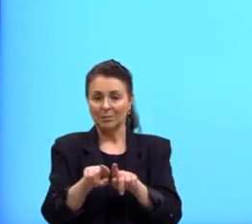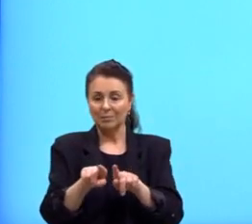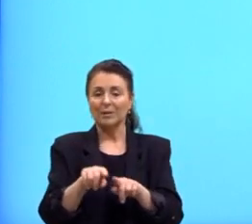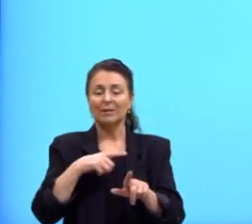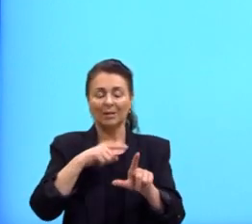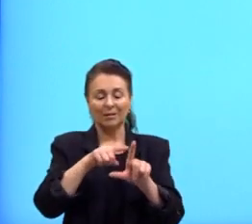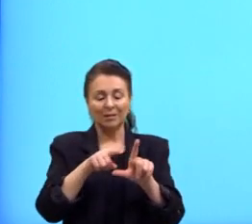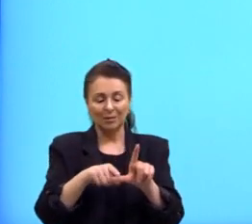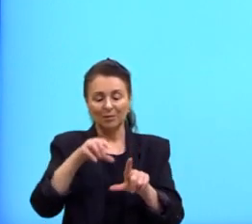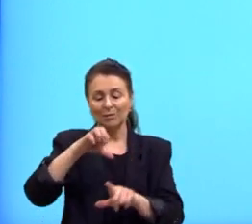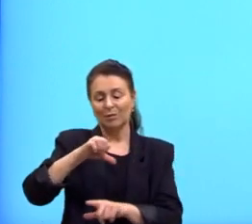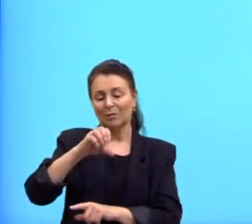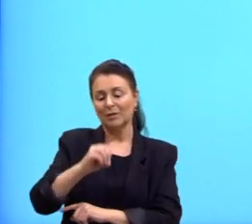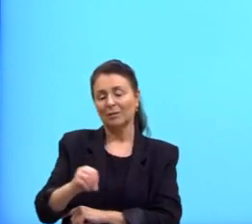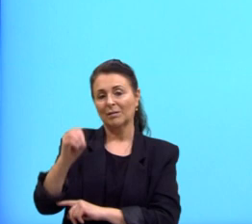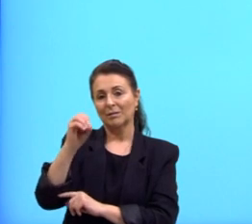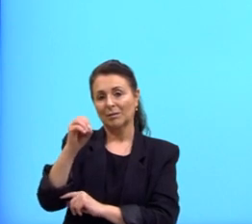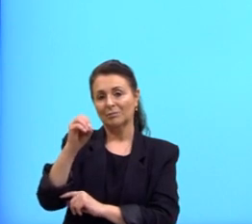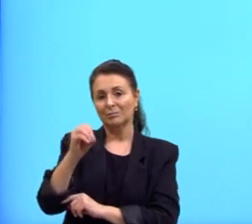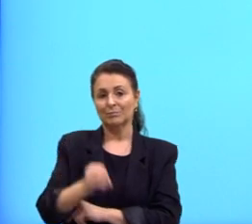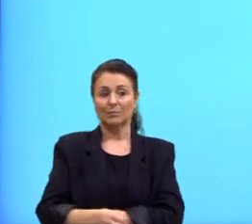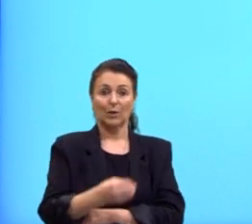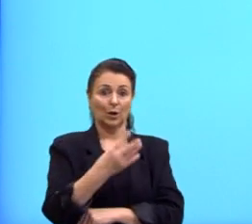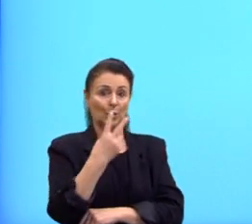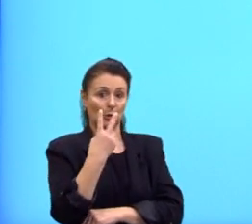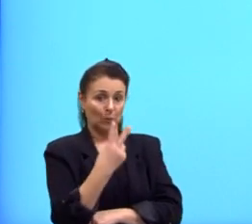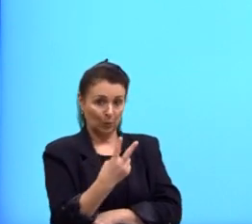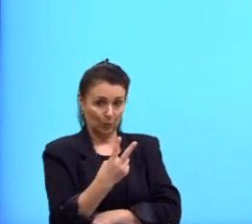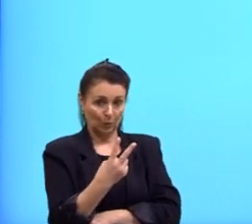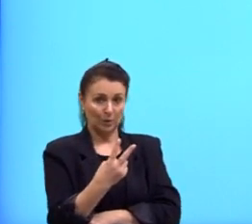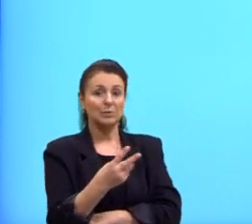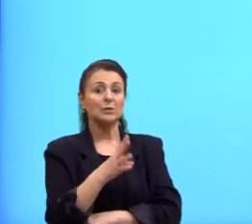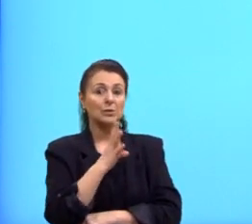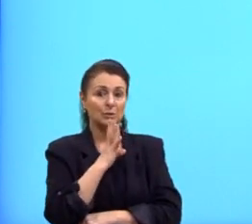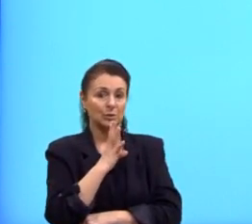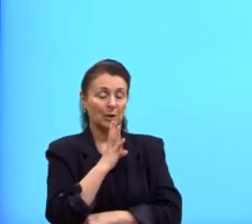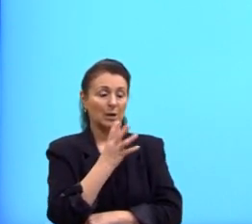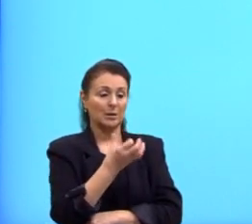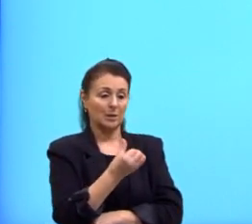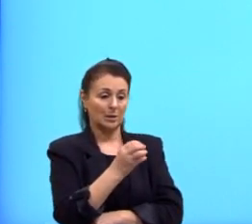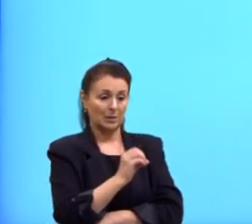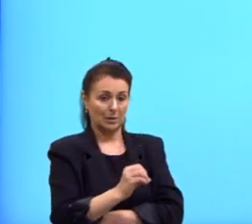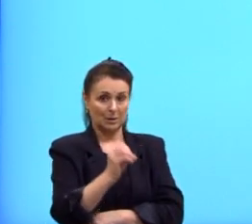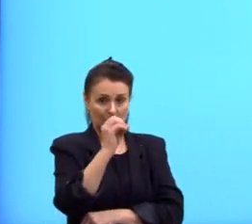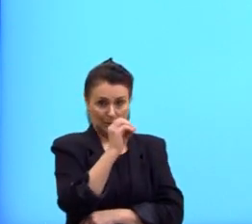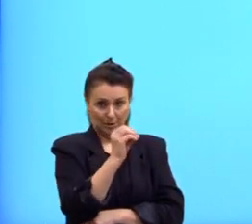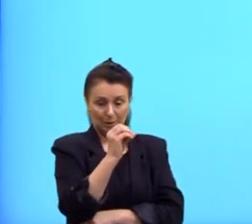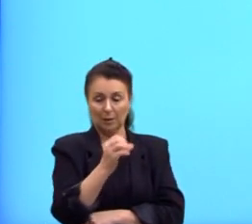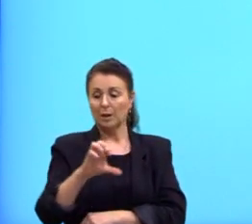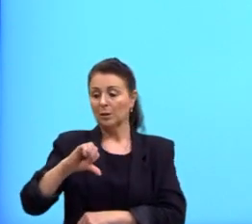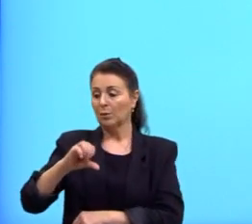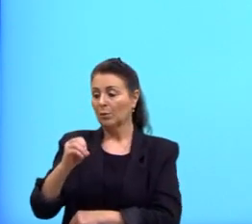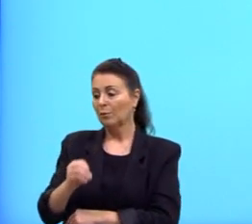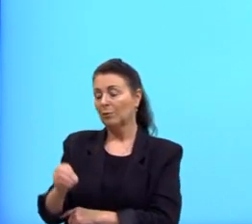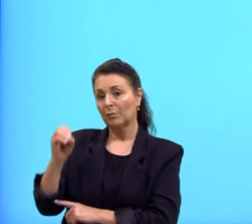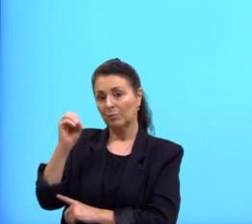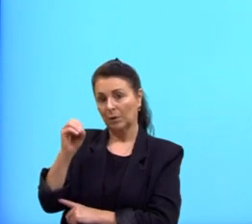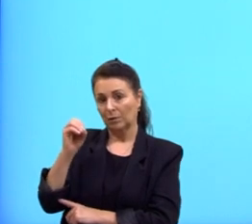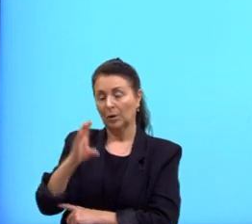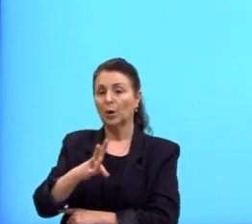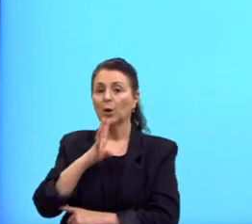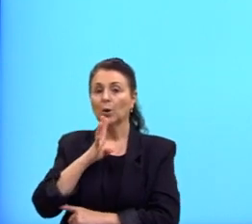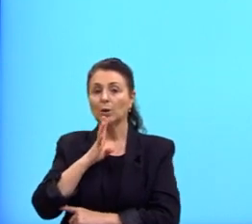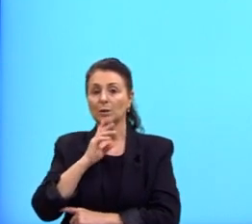90 graus então nós conhecemos dois ângulos o de 60 Rio de 90 graus conhecemos a